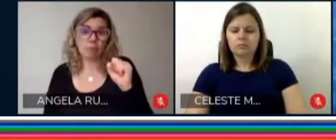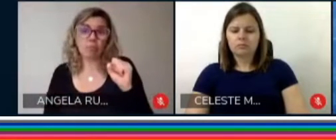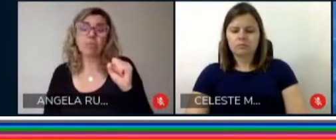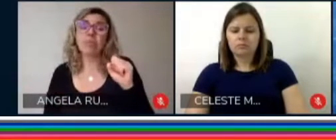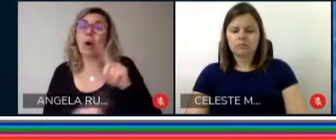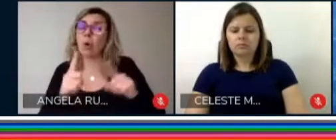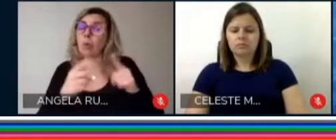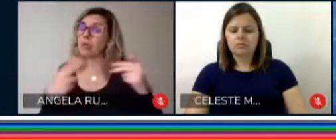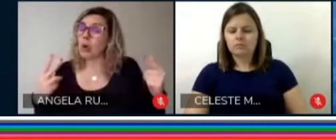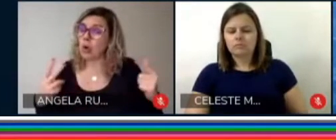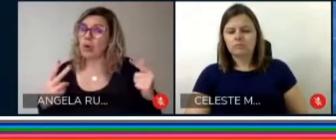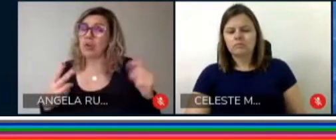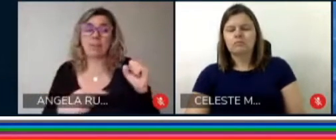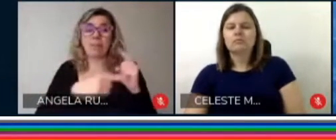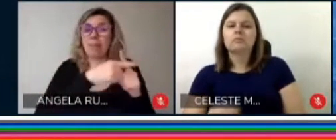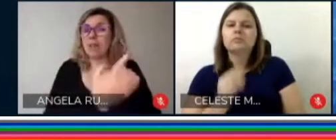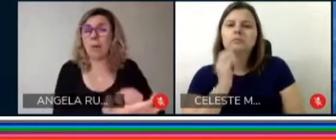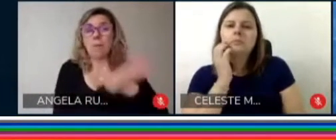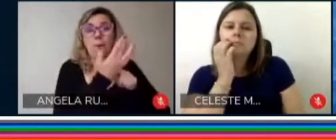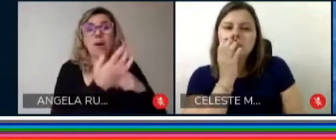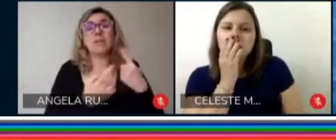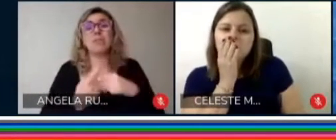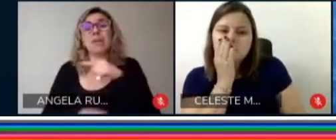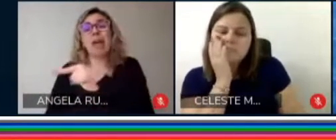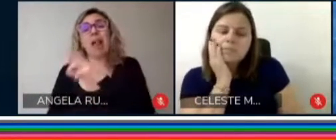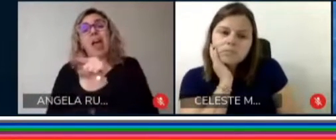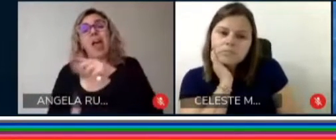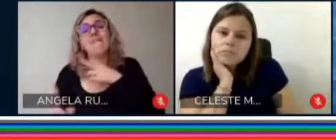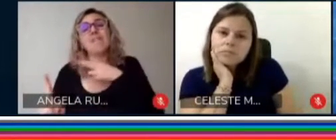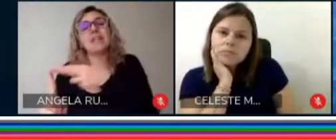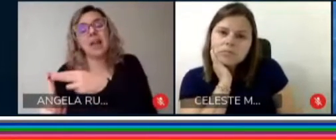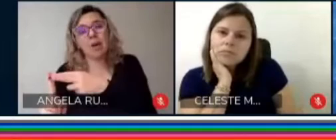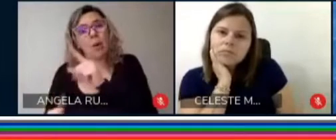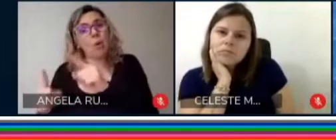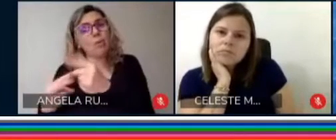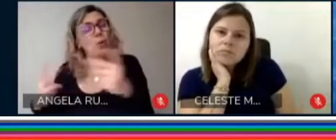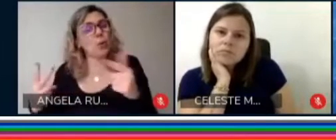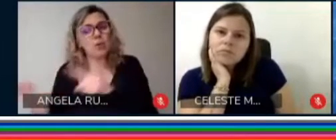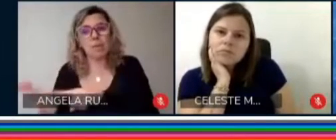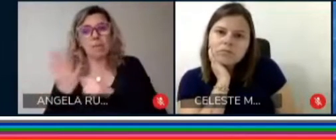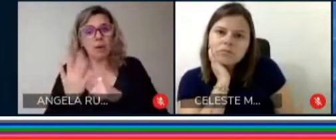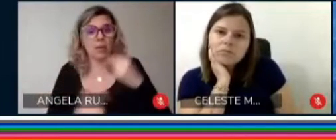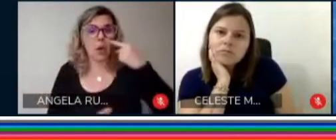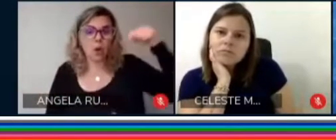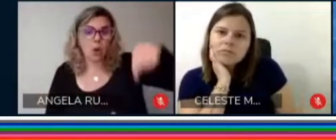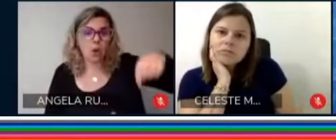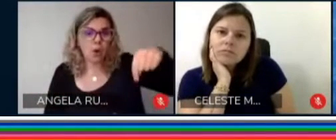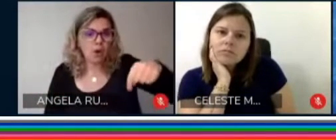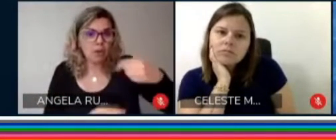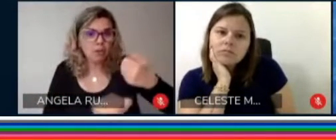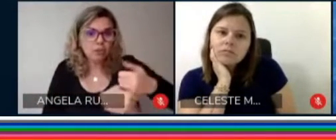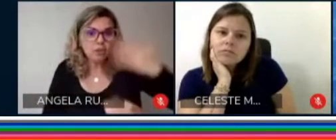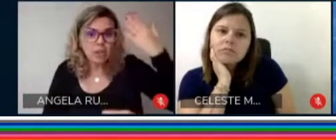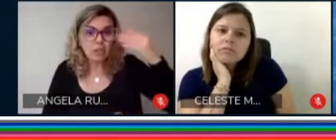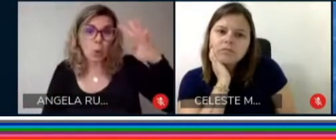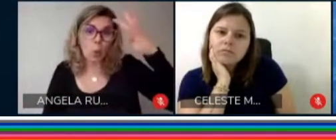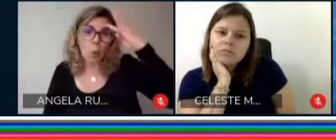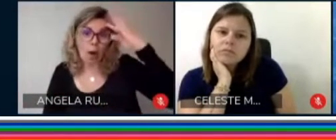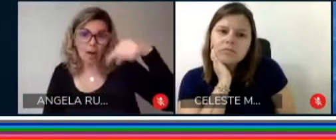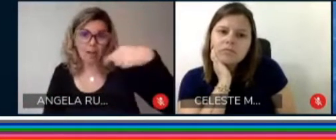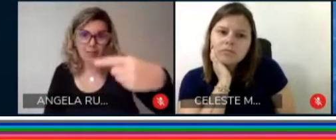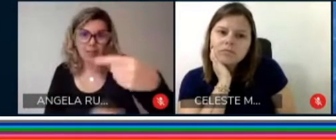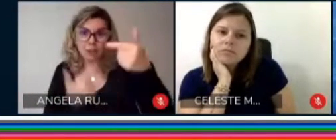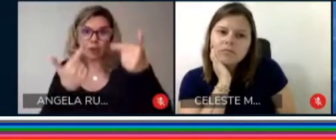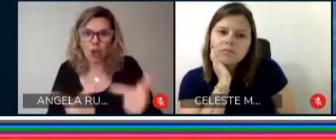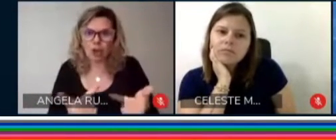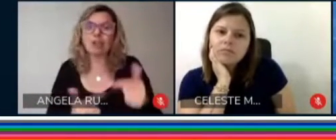de fora, né, por ela ser uma base referencial. A Luísa disse que na quarta-feira,